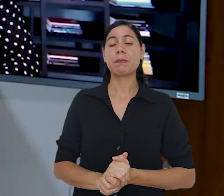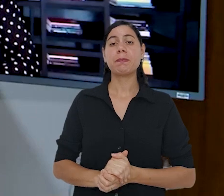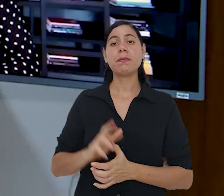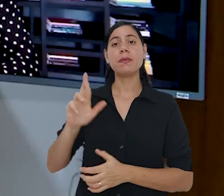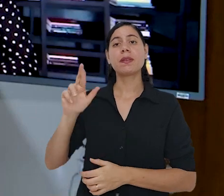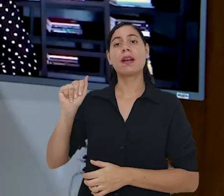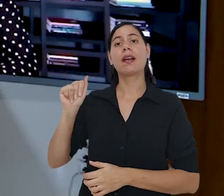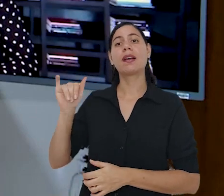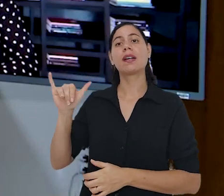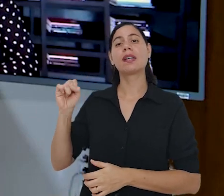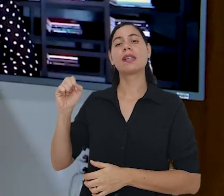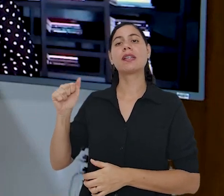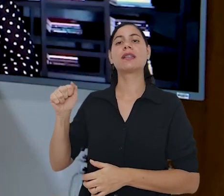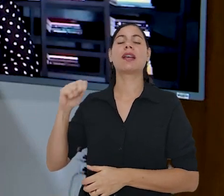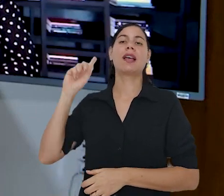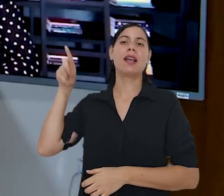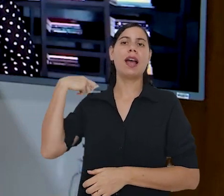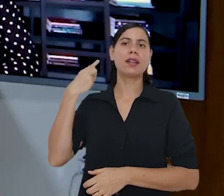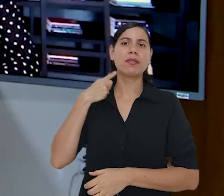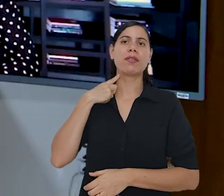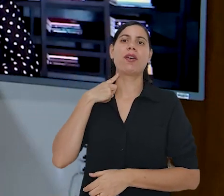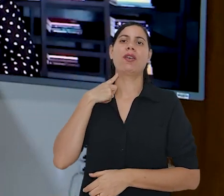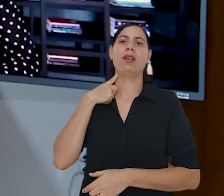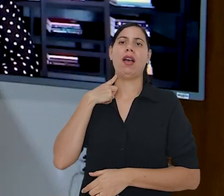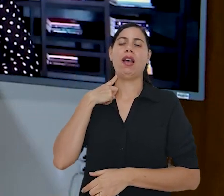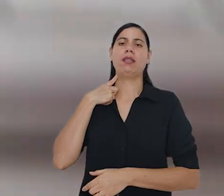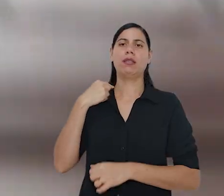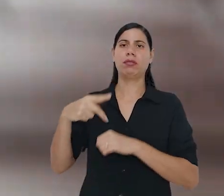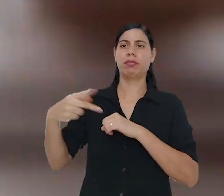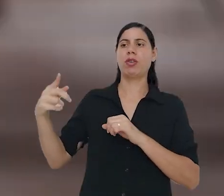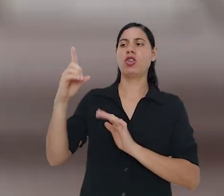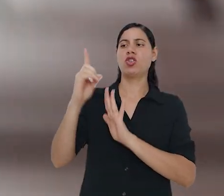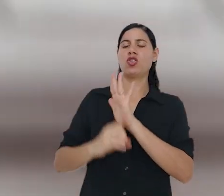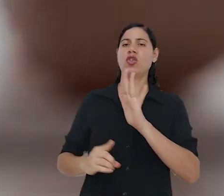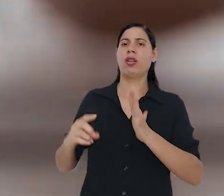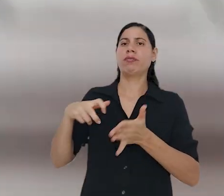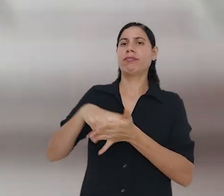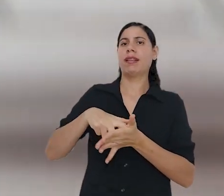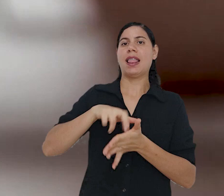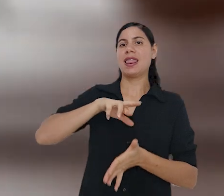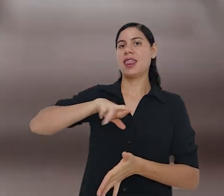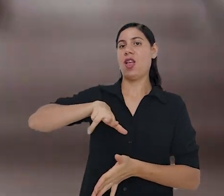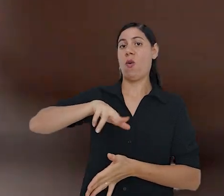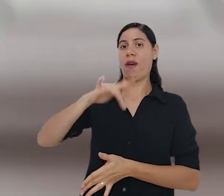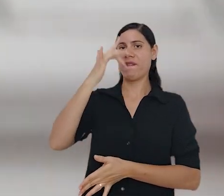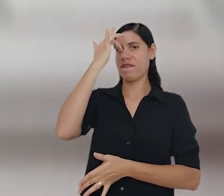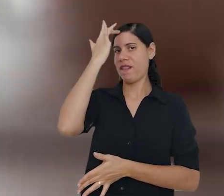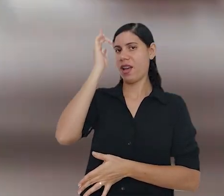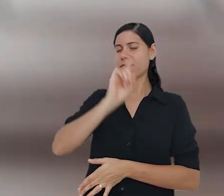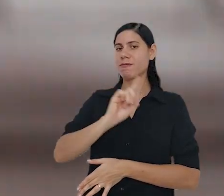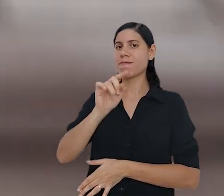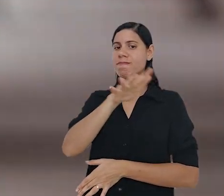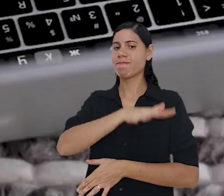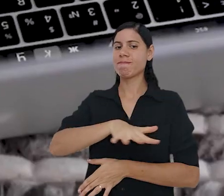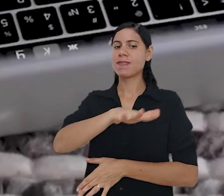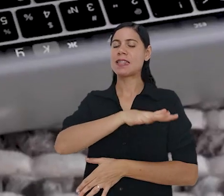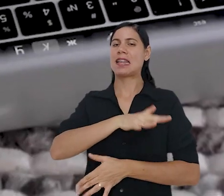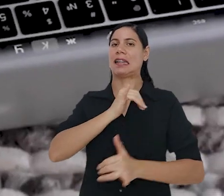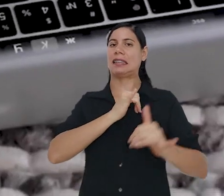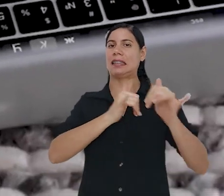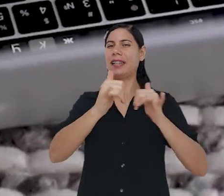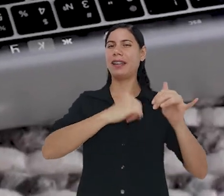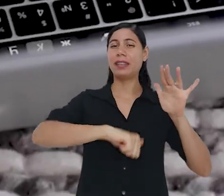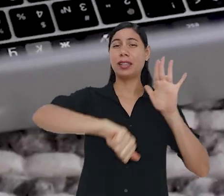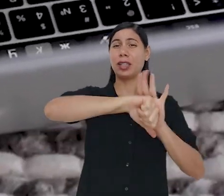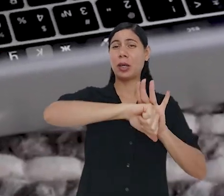Raíssa Isaac, advogada especialista em direito penal, não é fácil quando se trata de crimes cibernéticos, já que